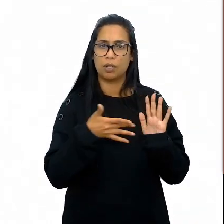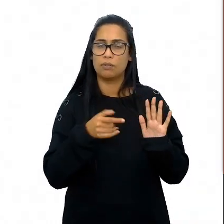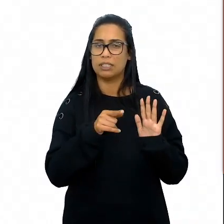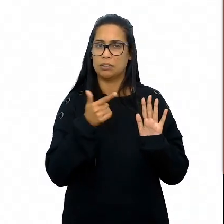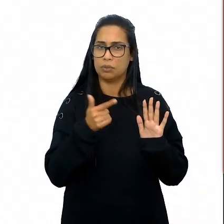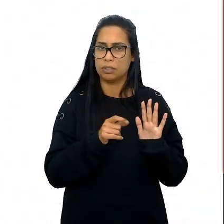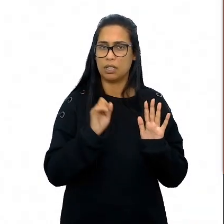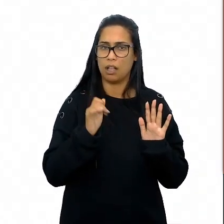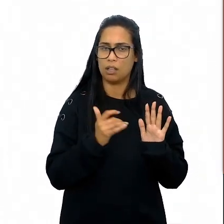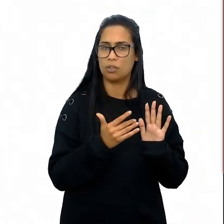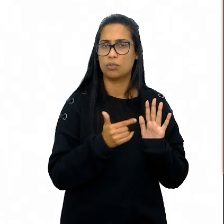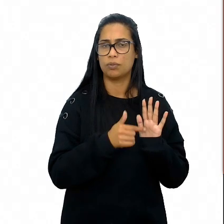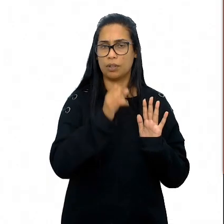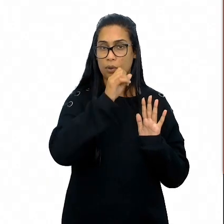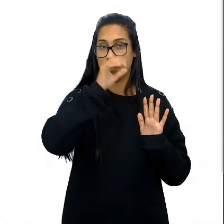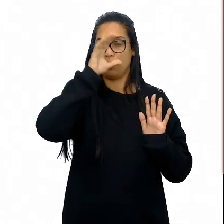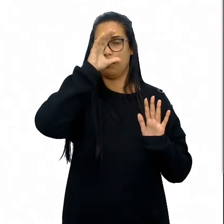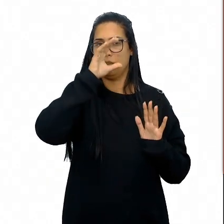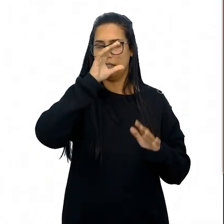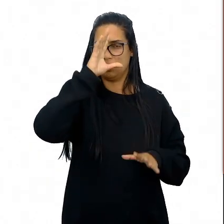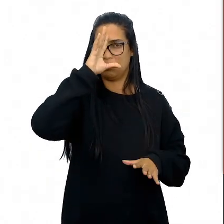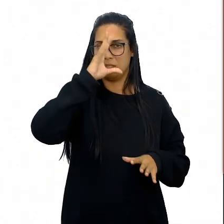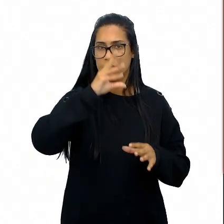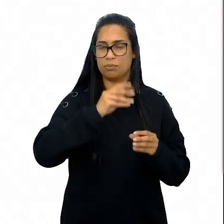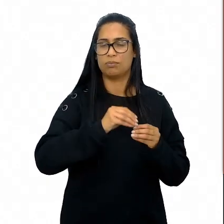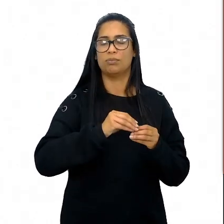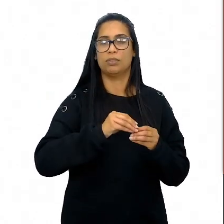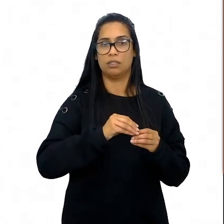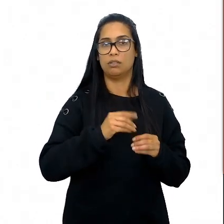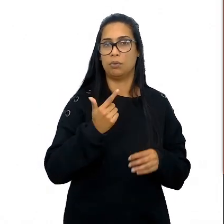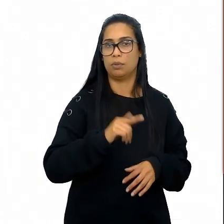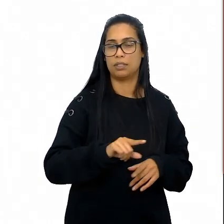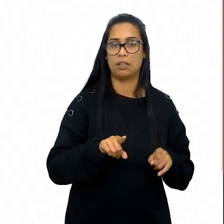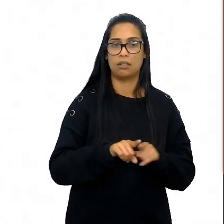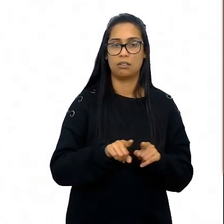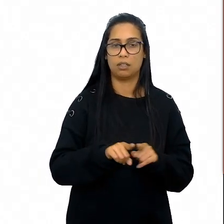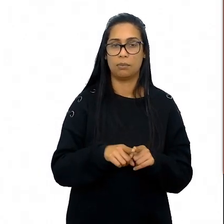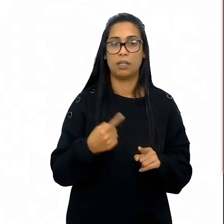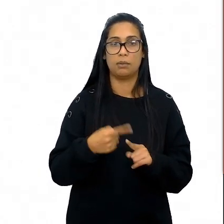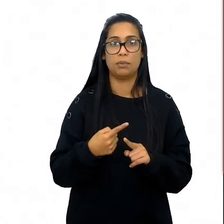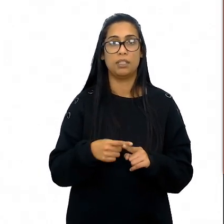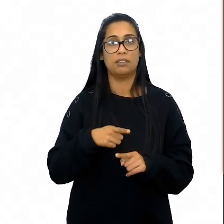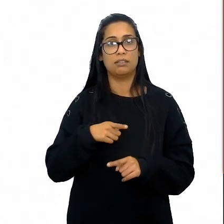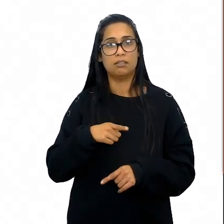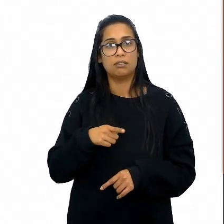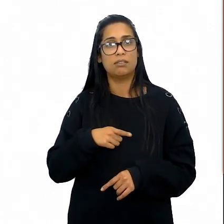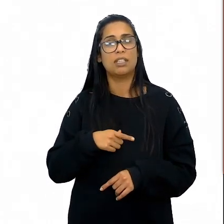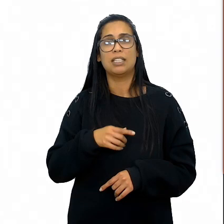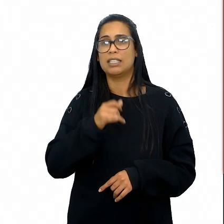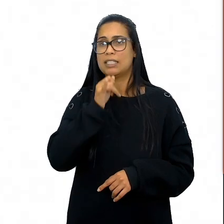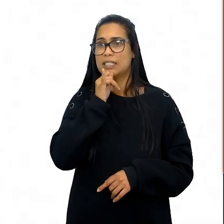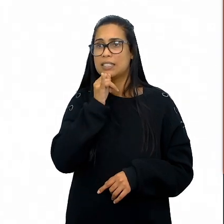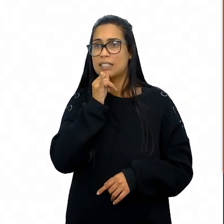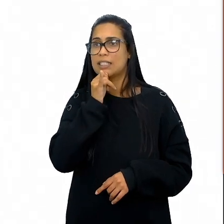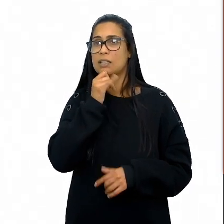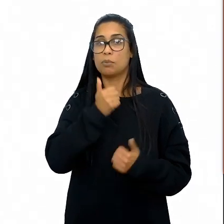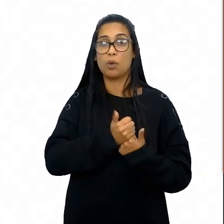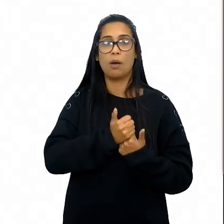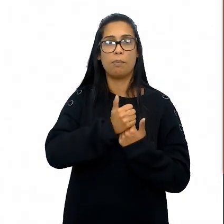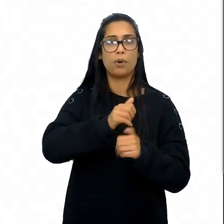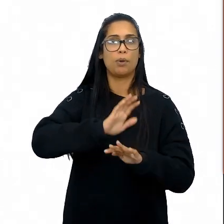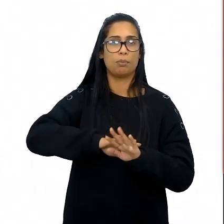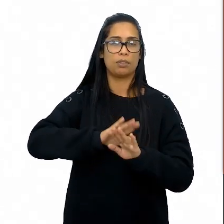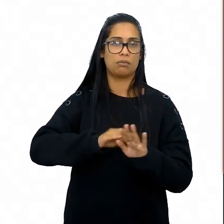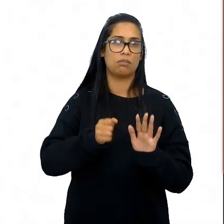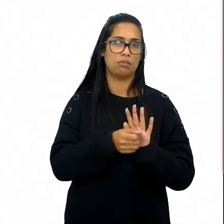objeto de ensino e hora ele é o meu veículo né aquilo que eu utilizo para ensinar matemática